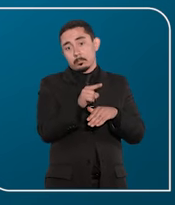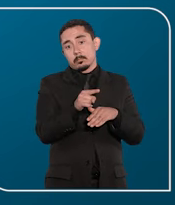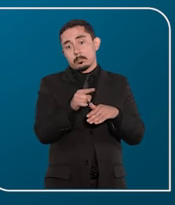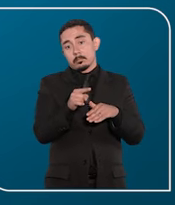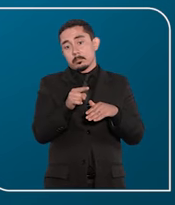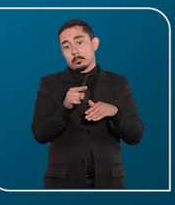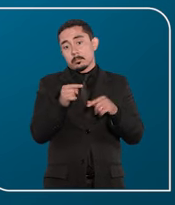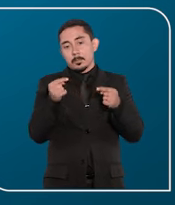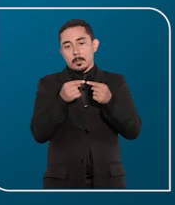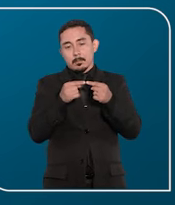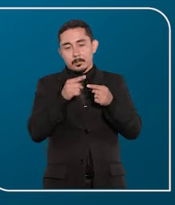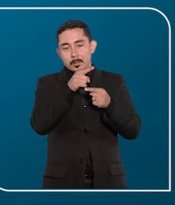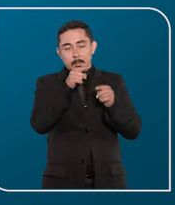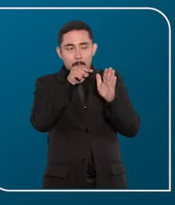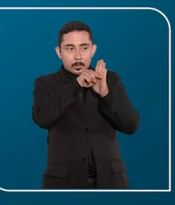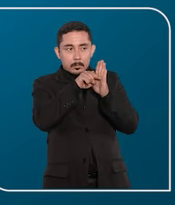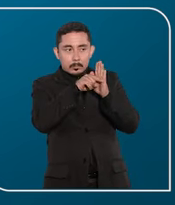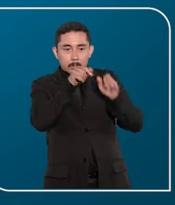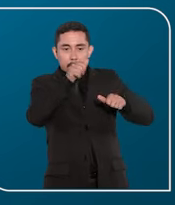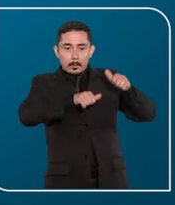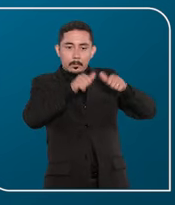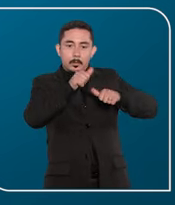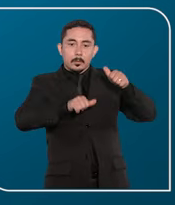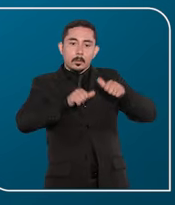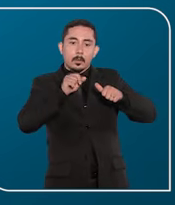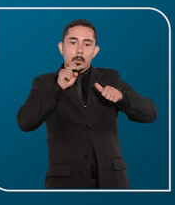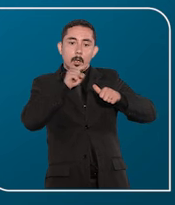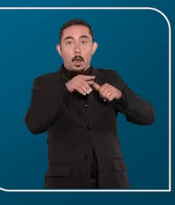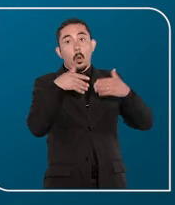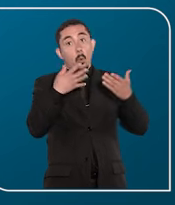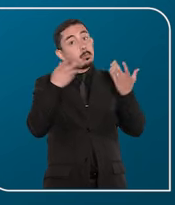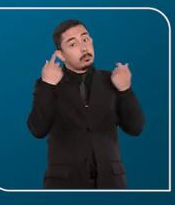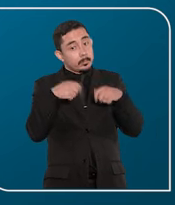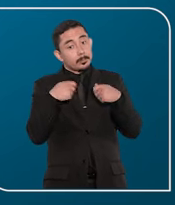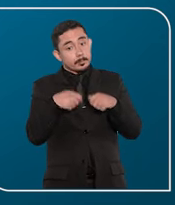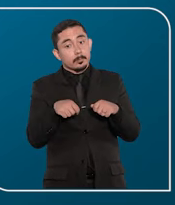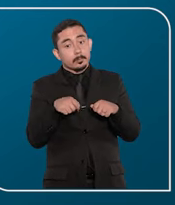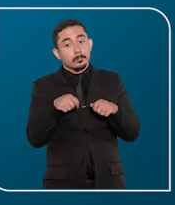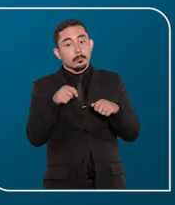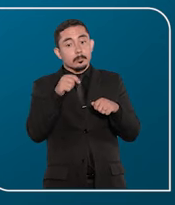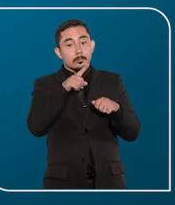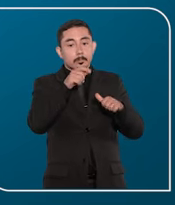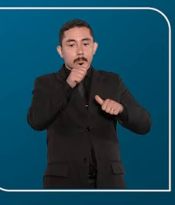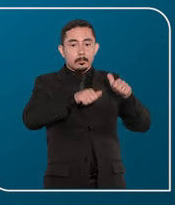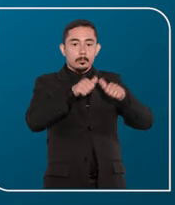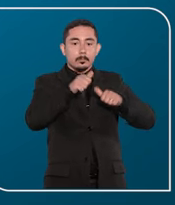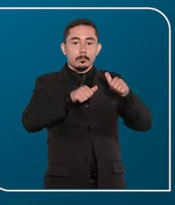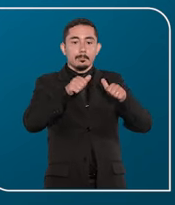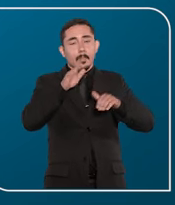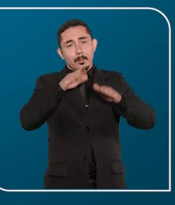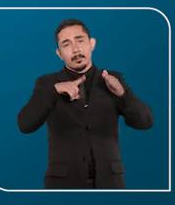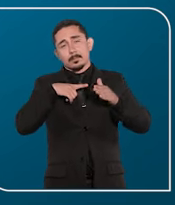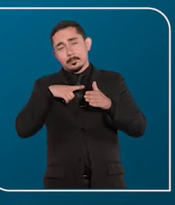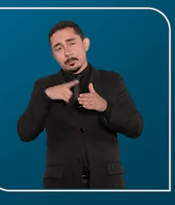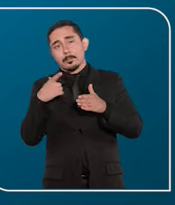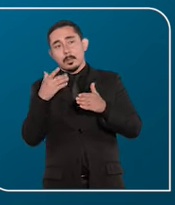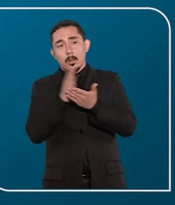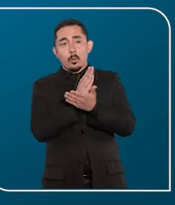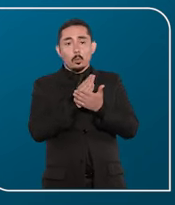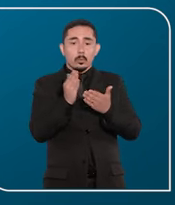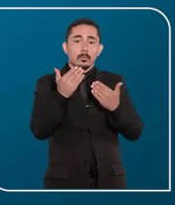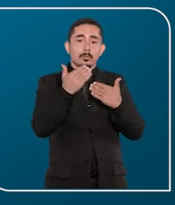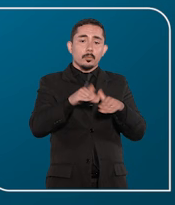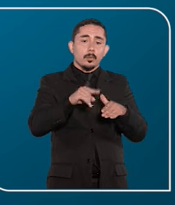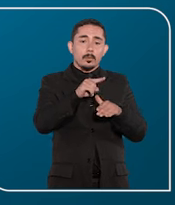visa aí avaliar, né? Pelo menos deveria avaliar. Muitas vezes a gente sabe que a gente tem algumas críticas quanto ao exame de ordem, no que tange a